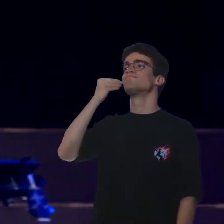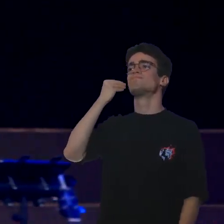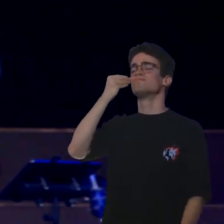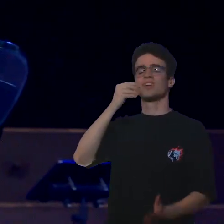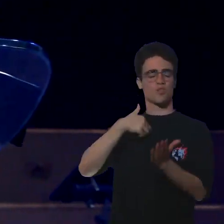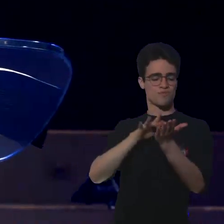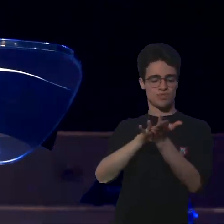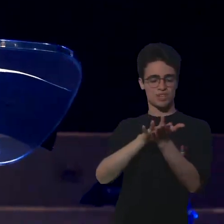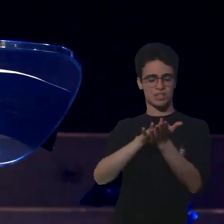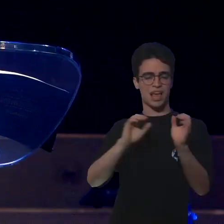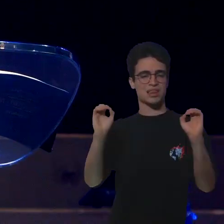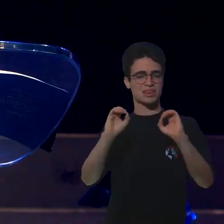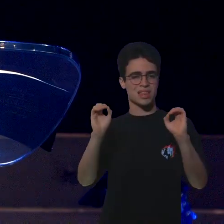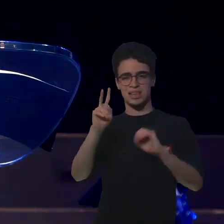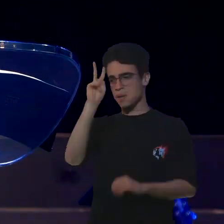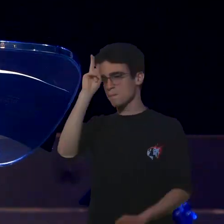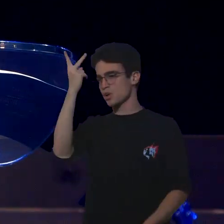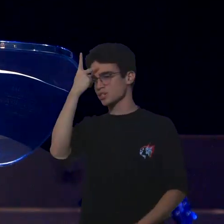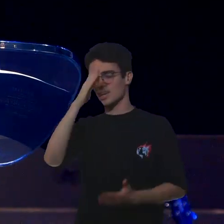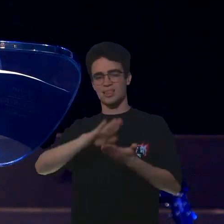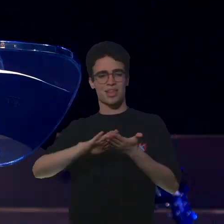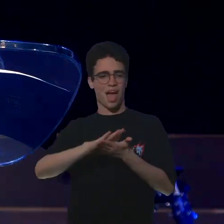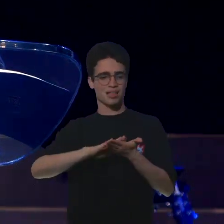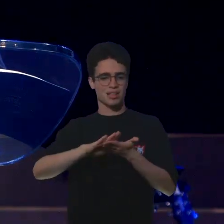máscaras, sem hipocrisia.